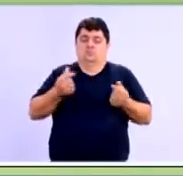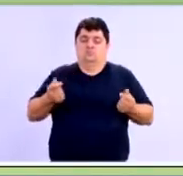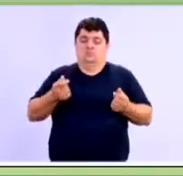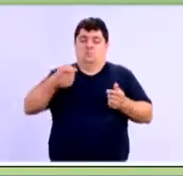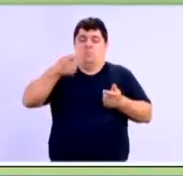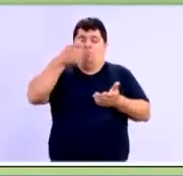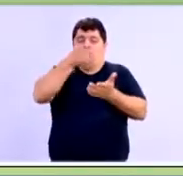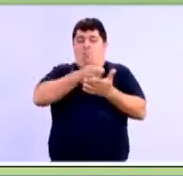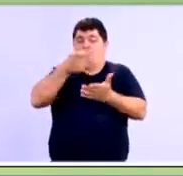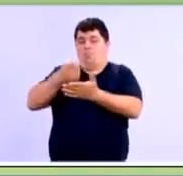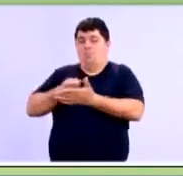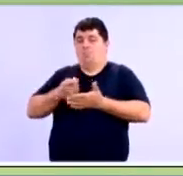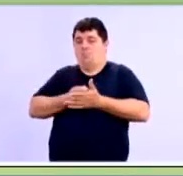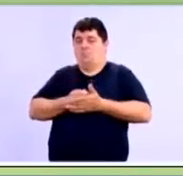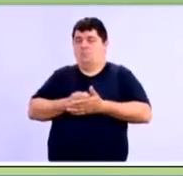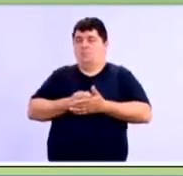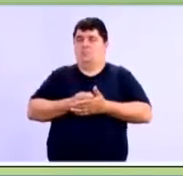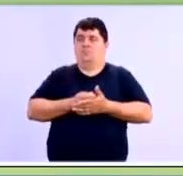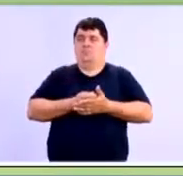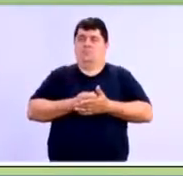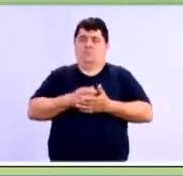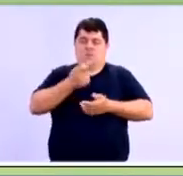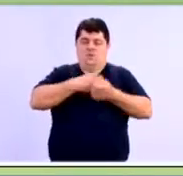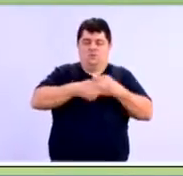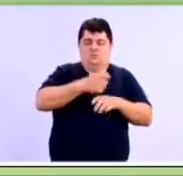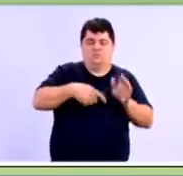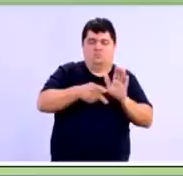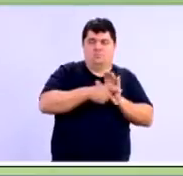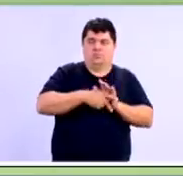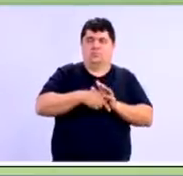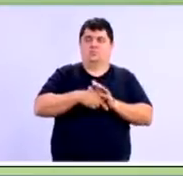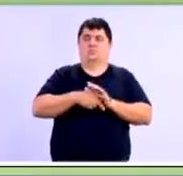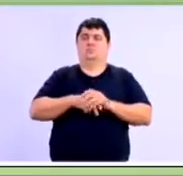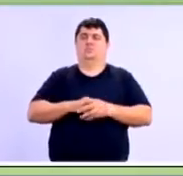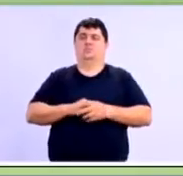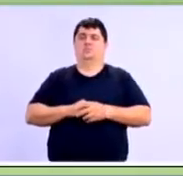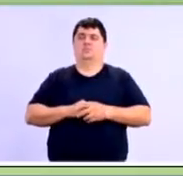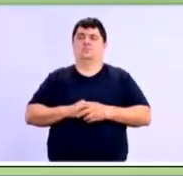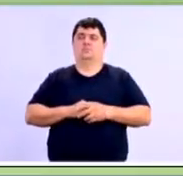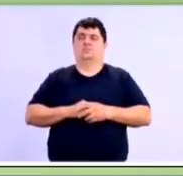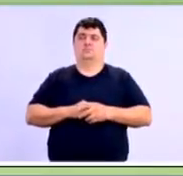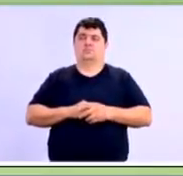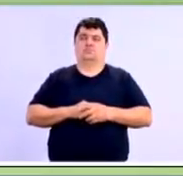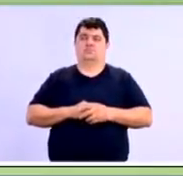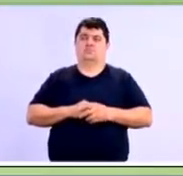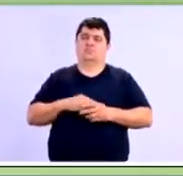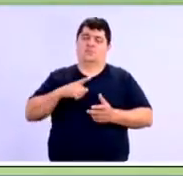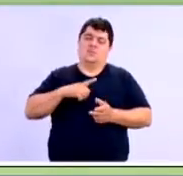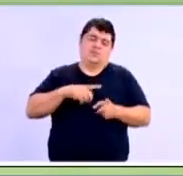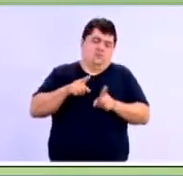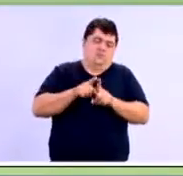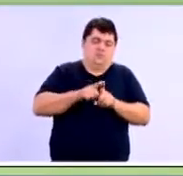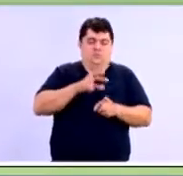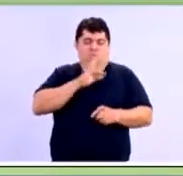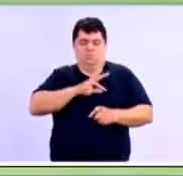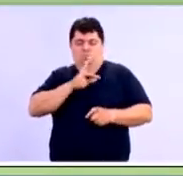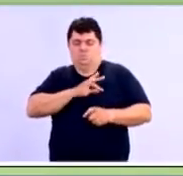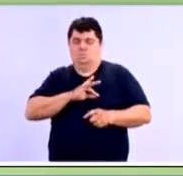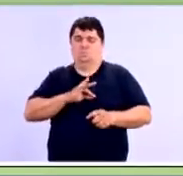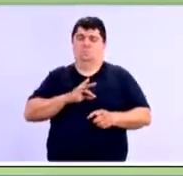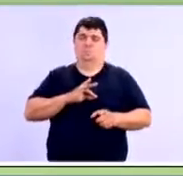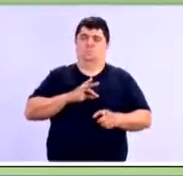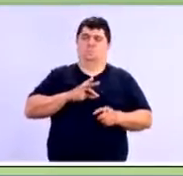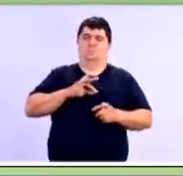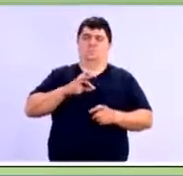as despesas operacionais da empresa e ainda, né, quanto que vai sobrar de din-din para